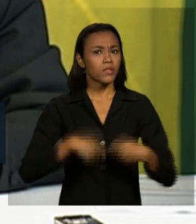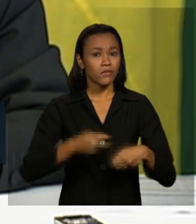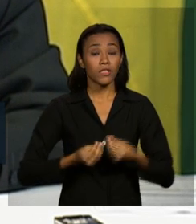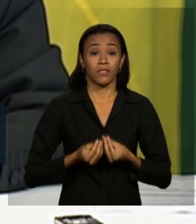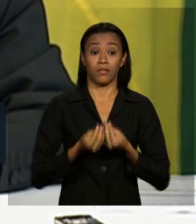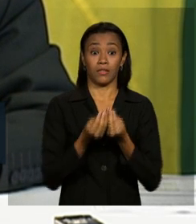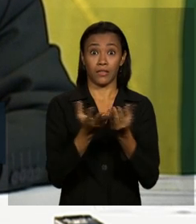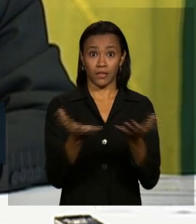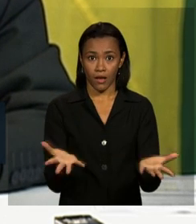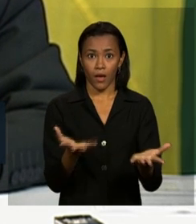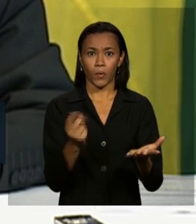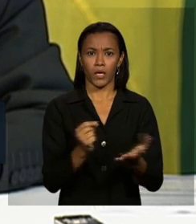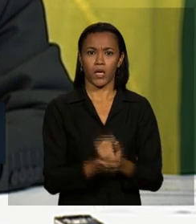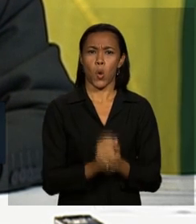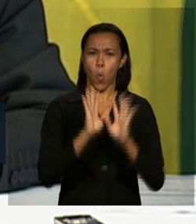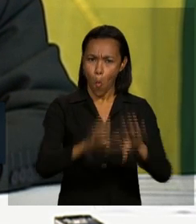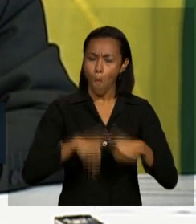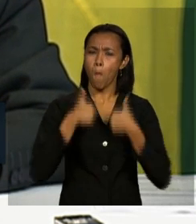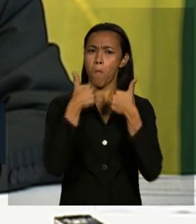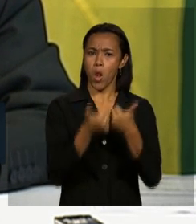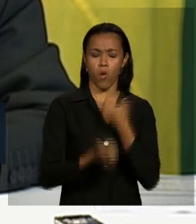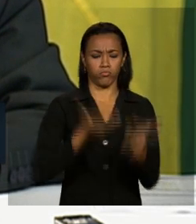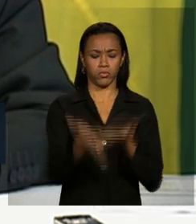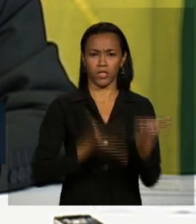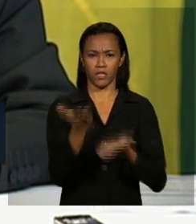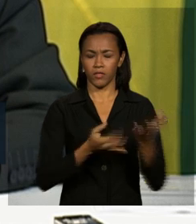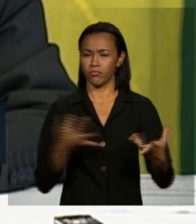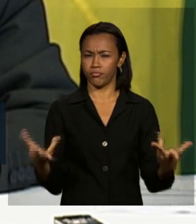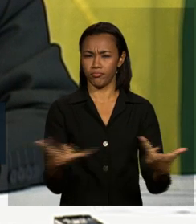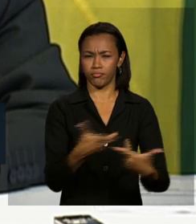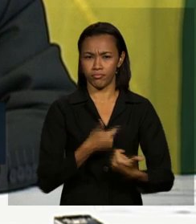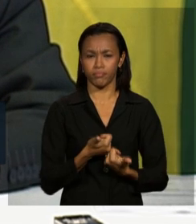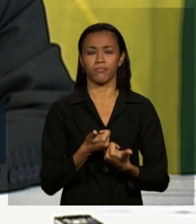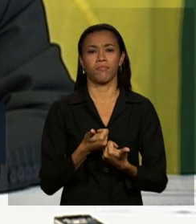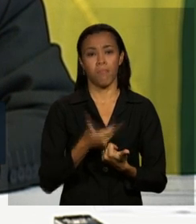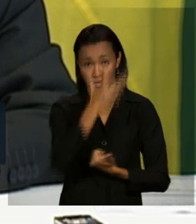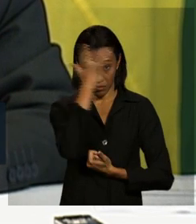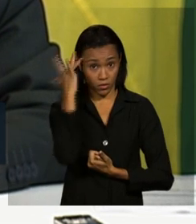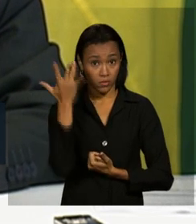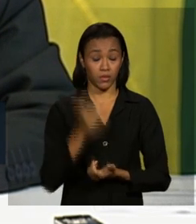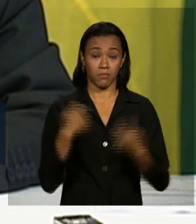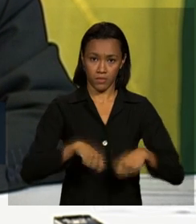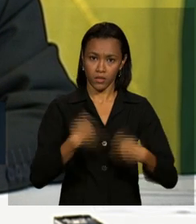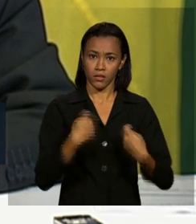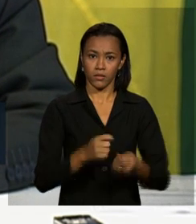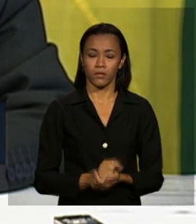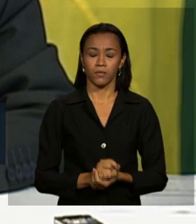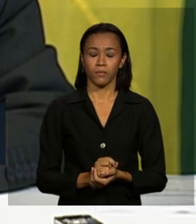oferecer um nível operacional de serviço muito mais eficiente terão